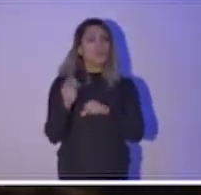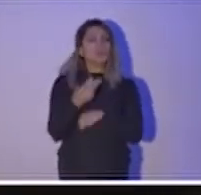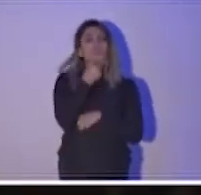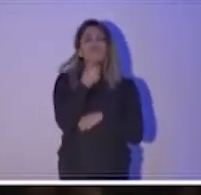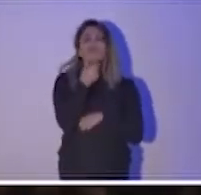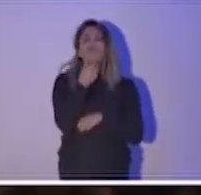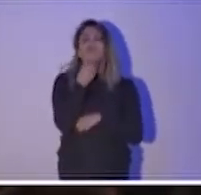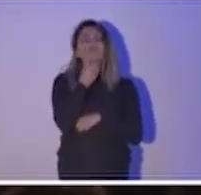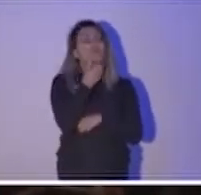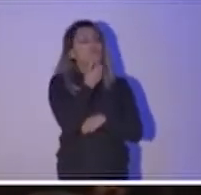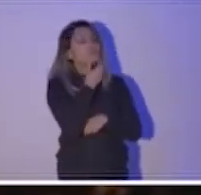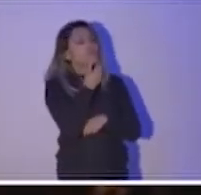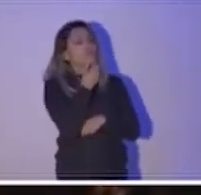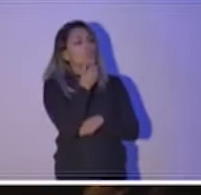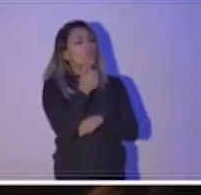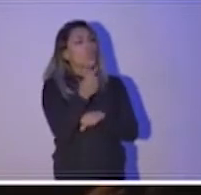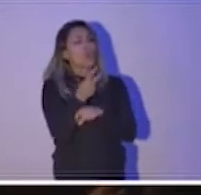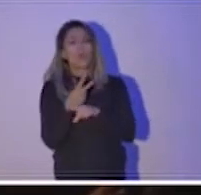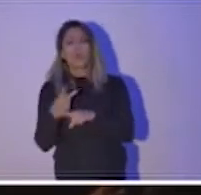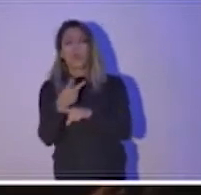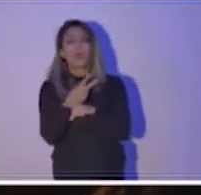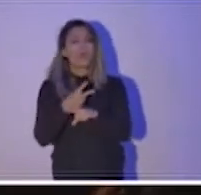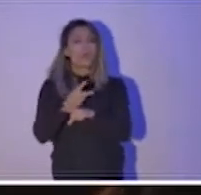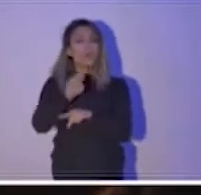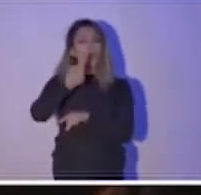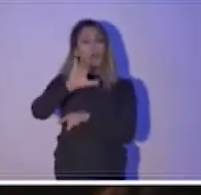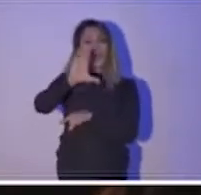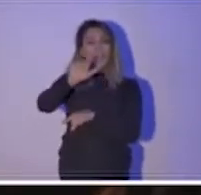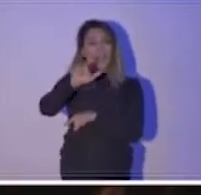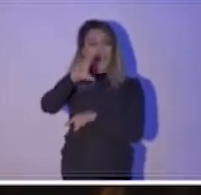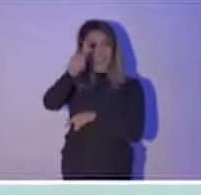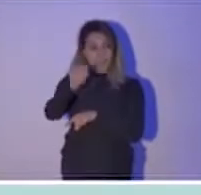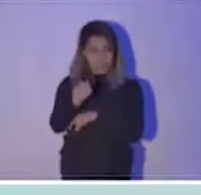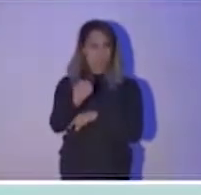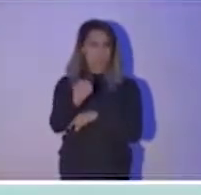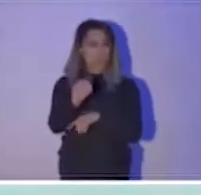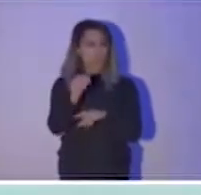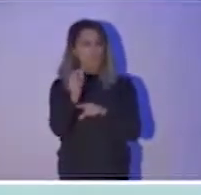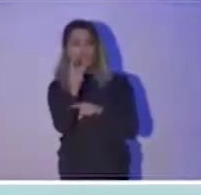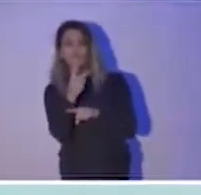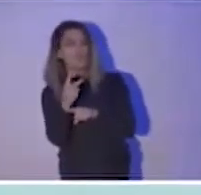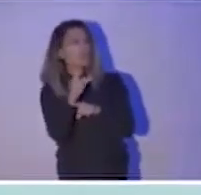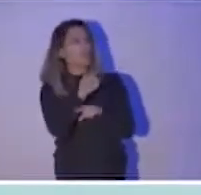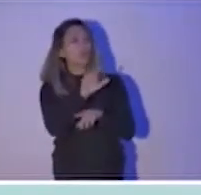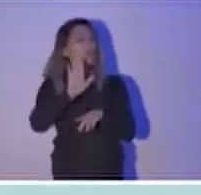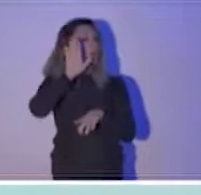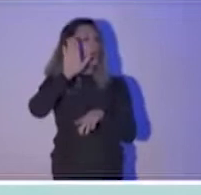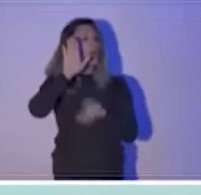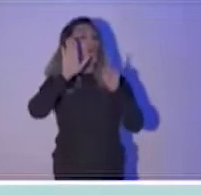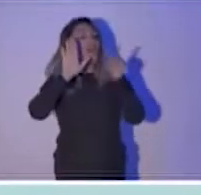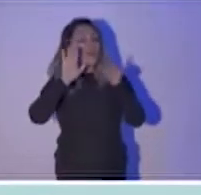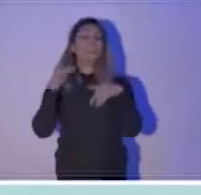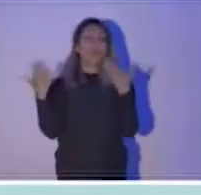Ricardo! Além de eu adorar conversar com o Ricardo, a pergunta é ótima. Essa resposta eu tenho